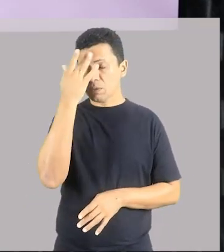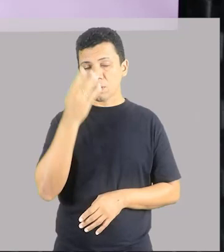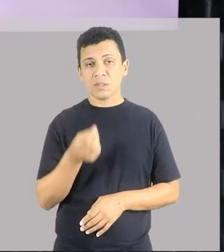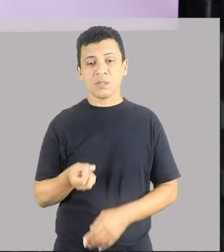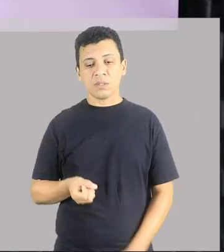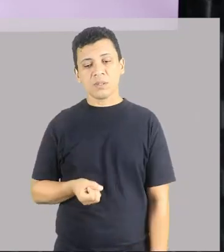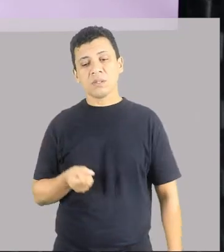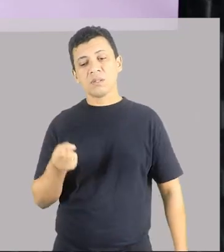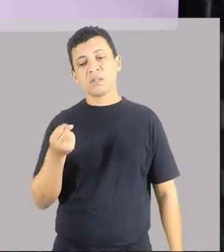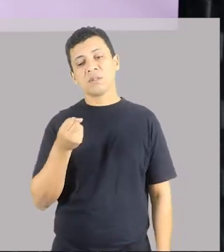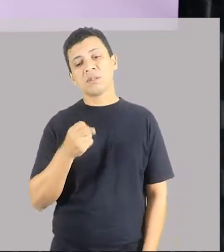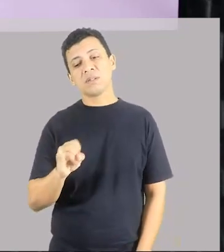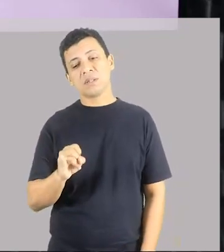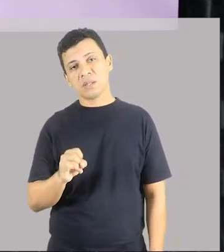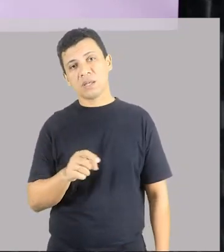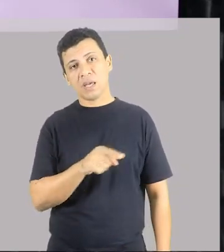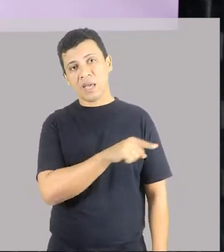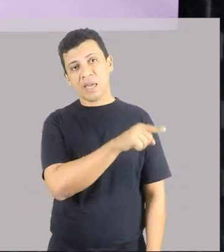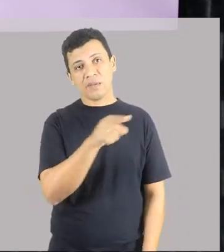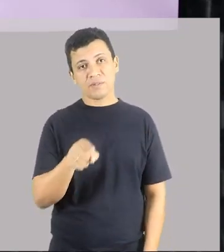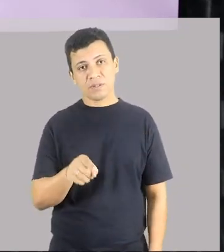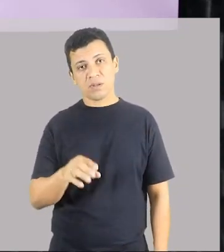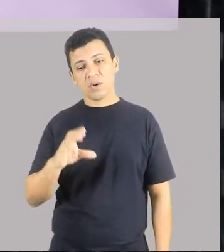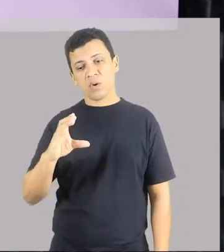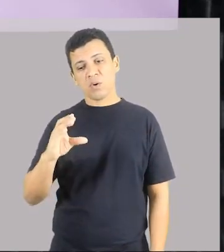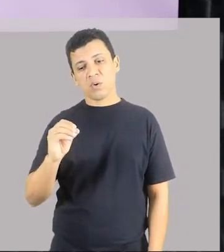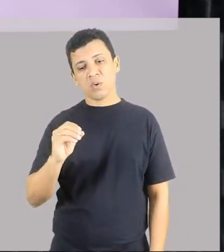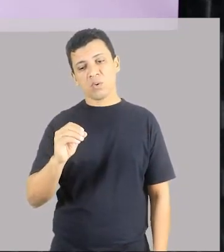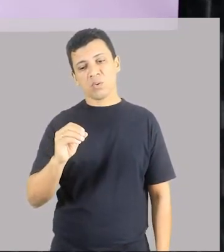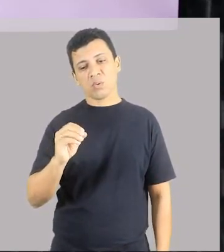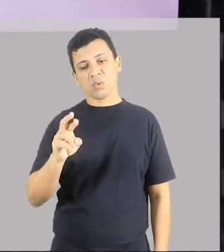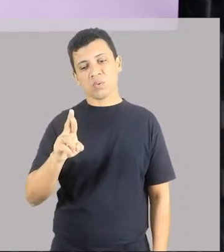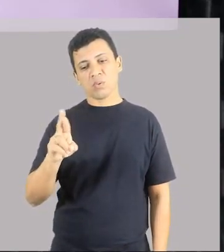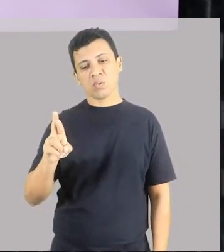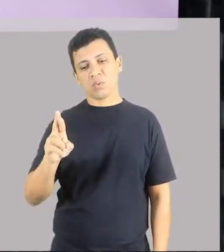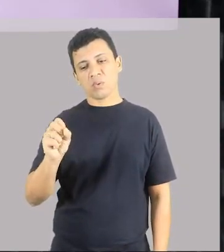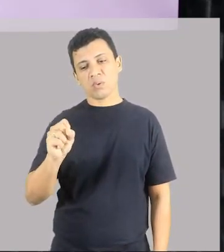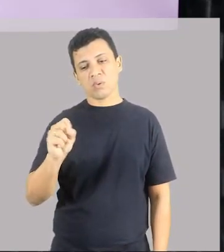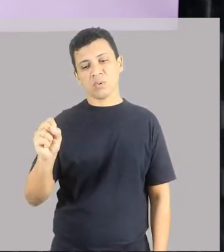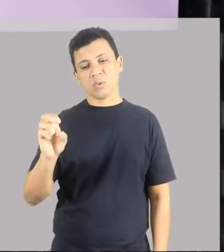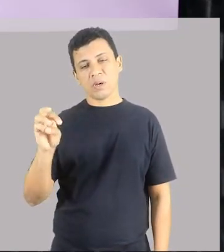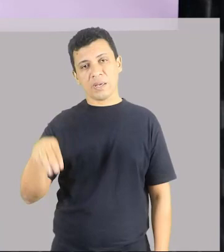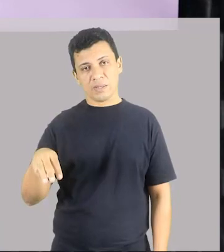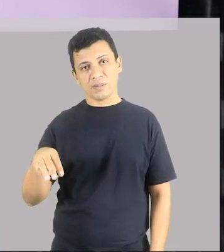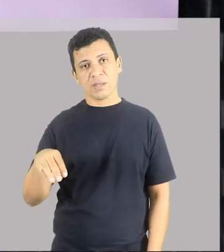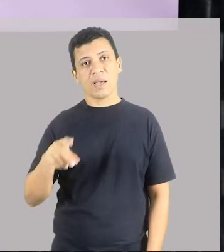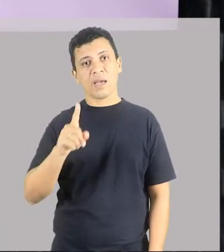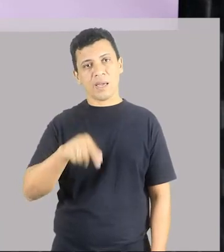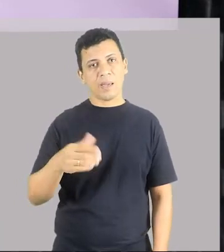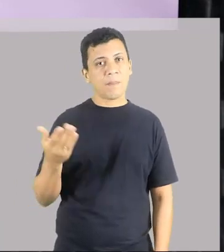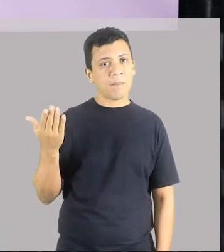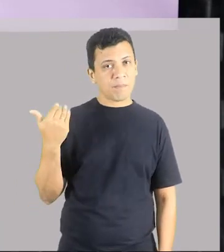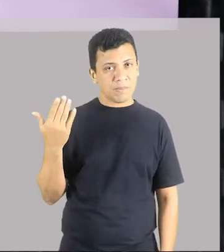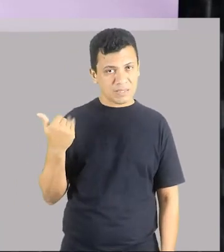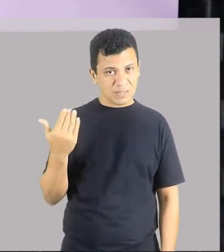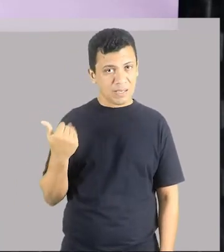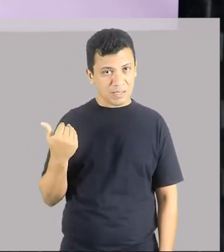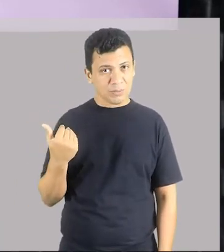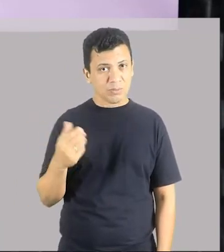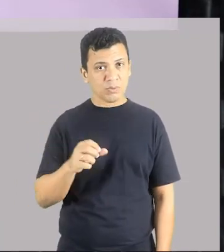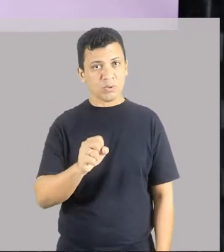corressem eu sei que corressem ele tá conjugado no imperfeito do subjuntivo porque essa